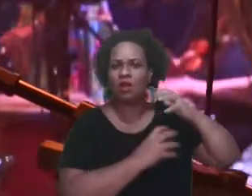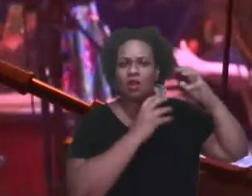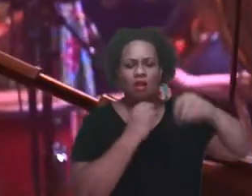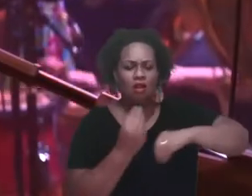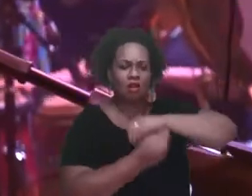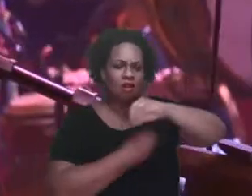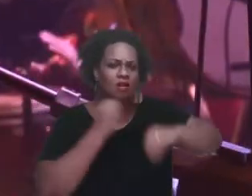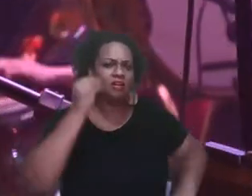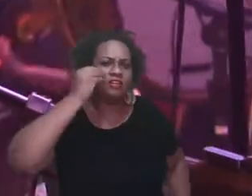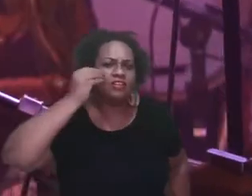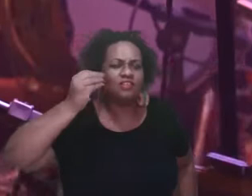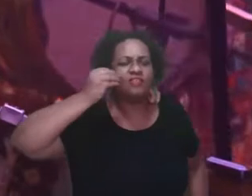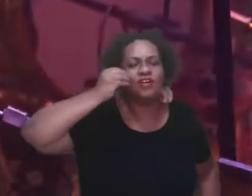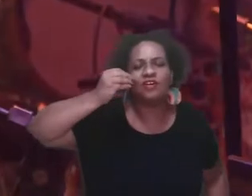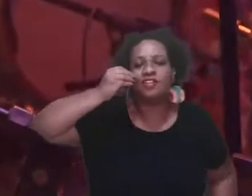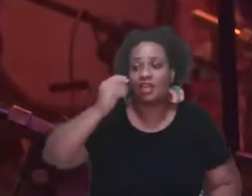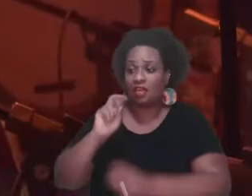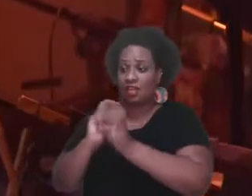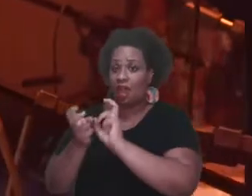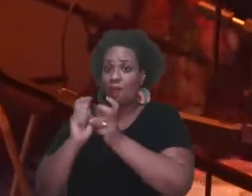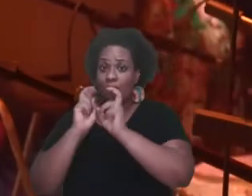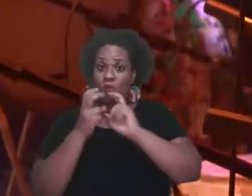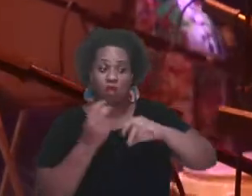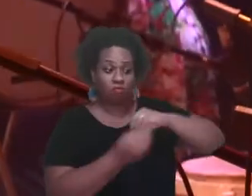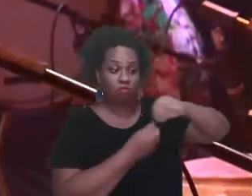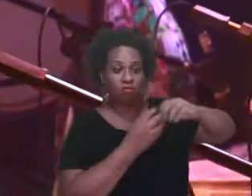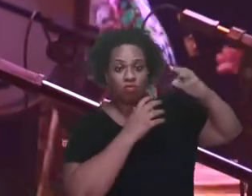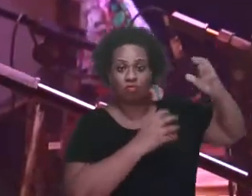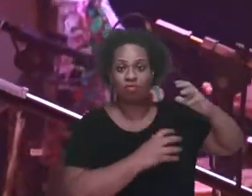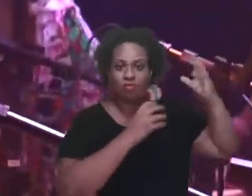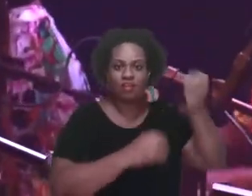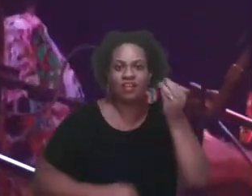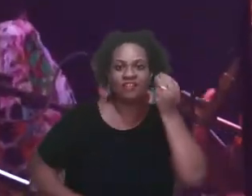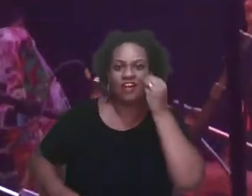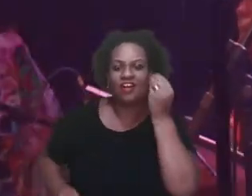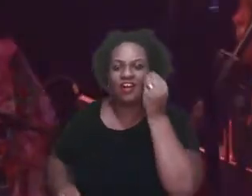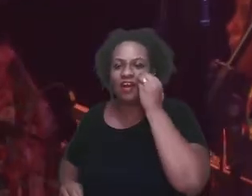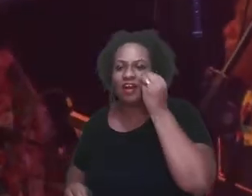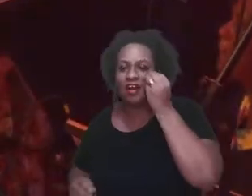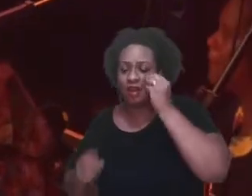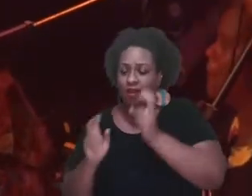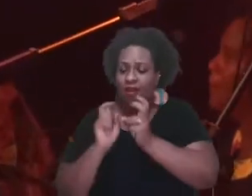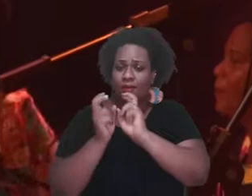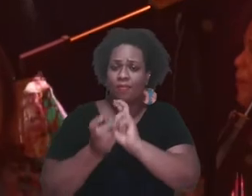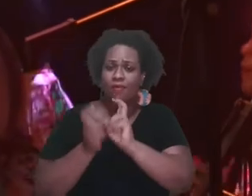outra vez que eu resolvi juntar da poeira cabelo vida